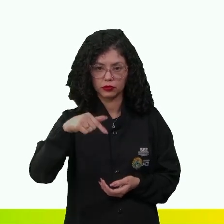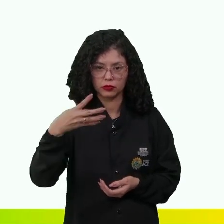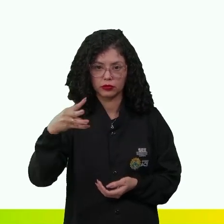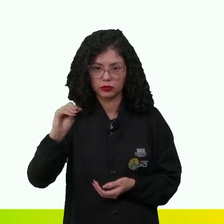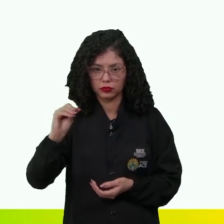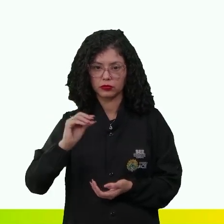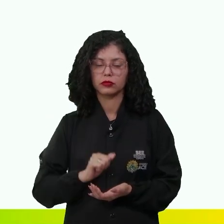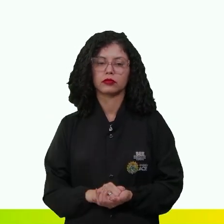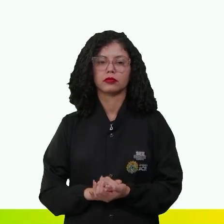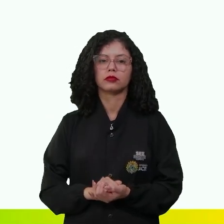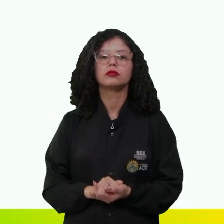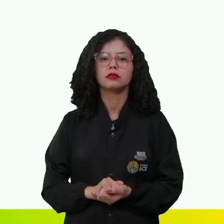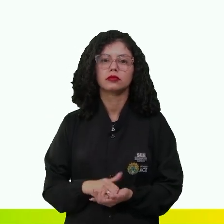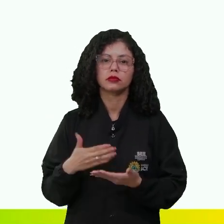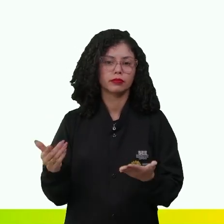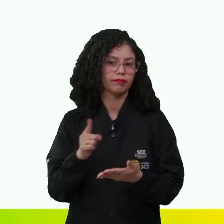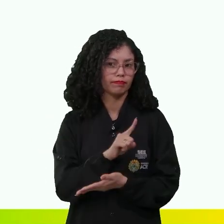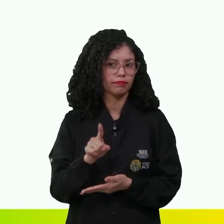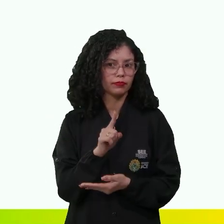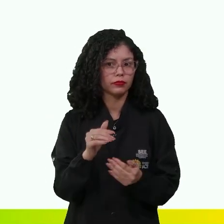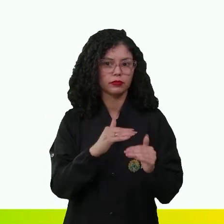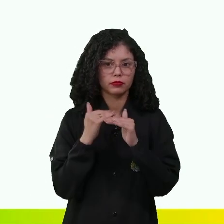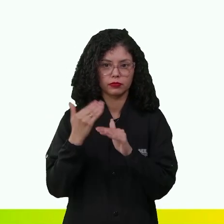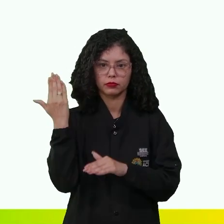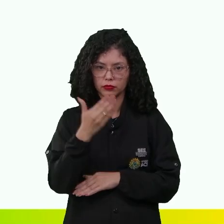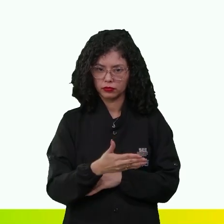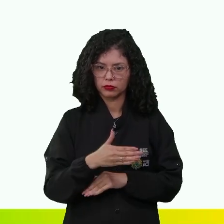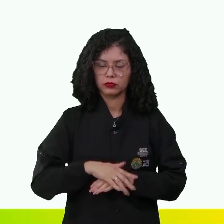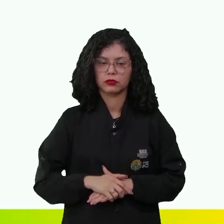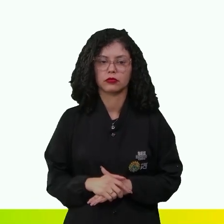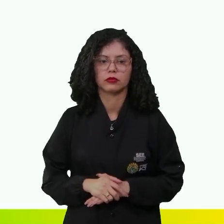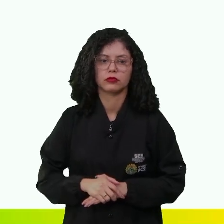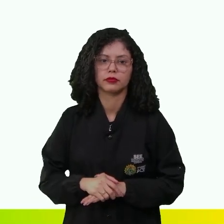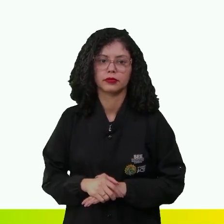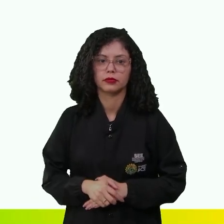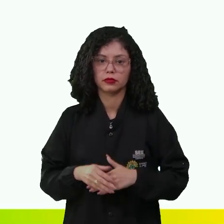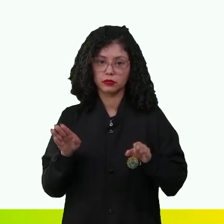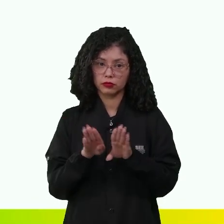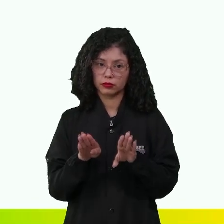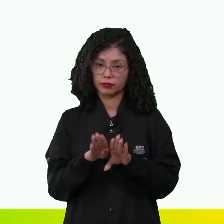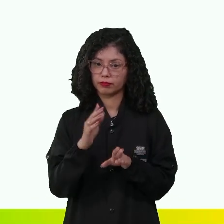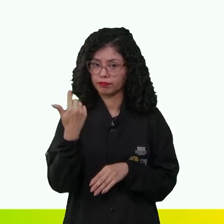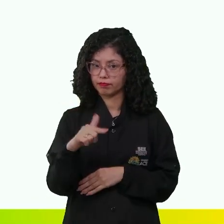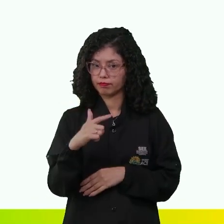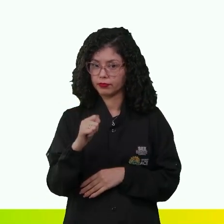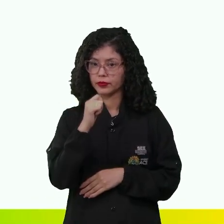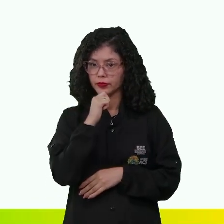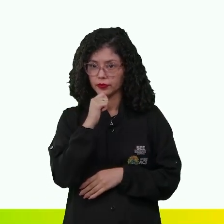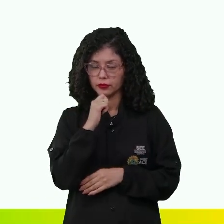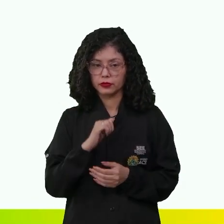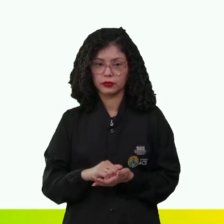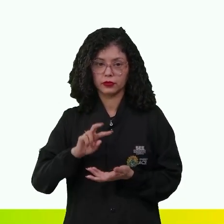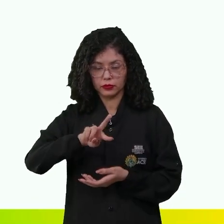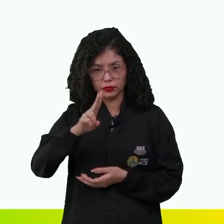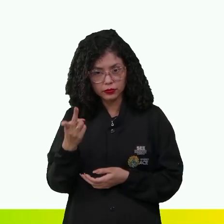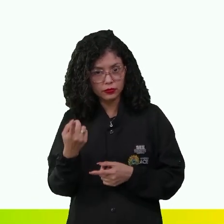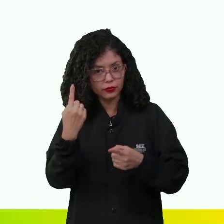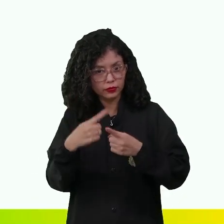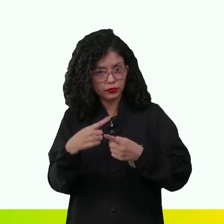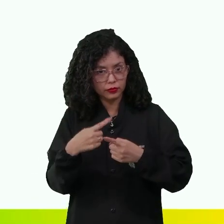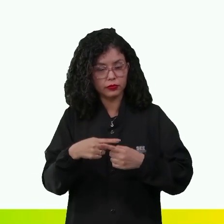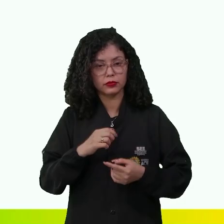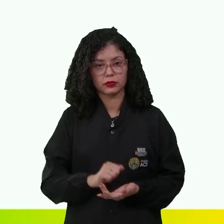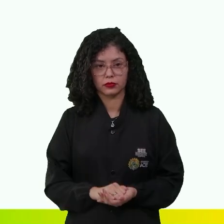sobre 7,40. E nenhuma delas vai dar diretamente proporcional. E também não vai ser inversamente, por